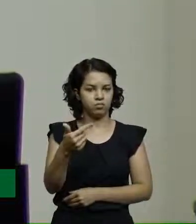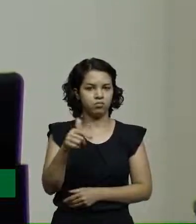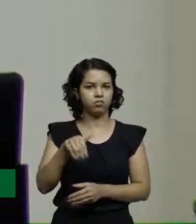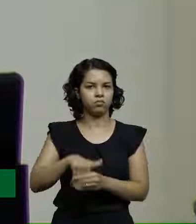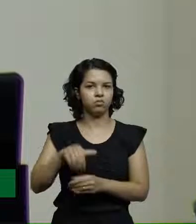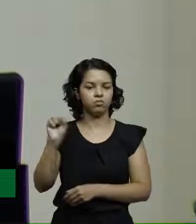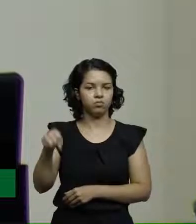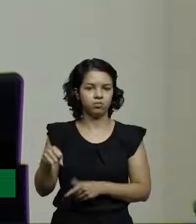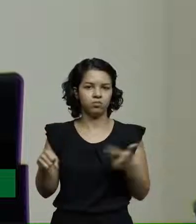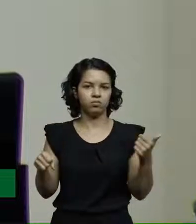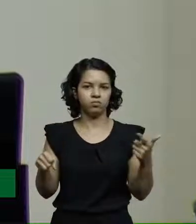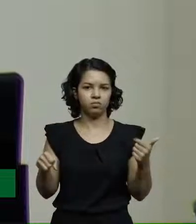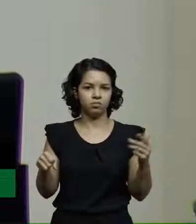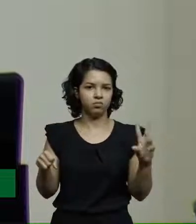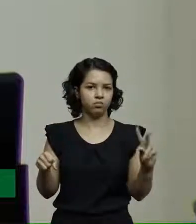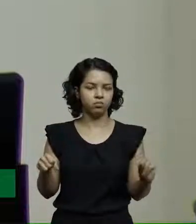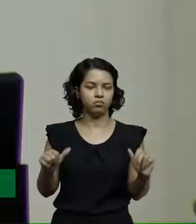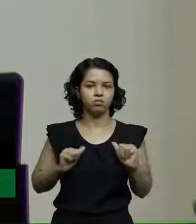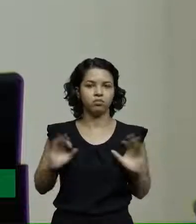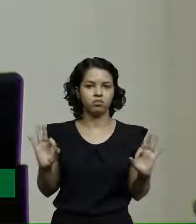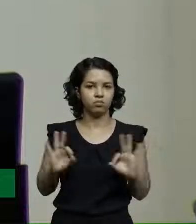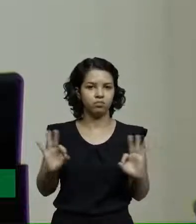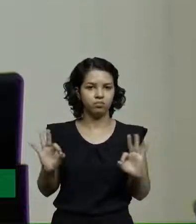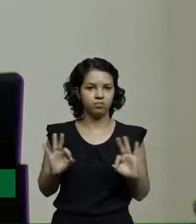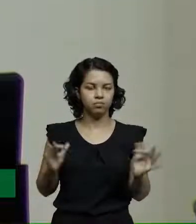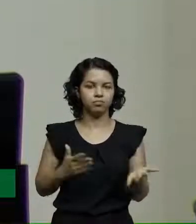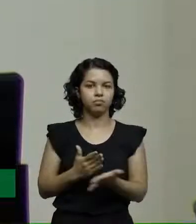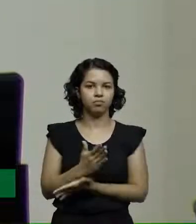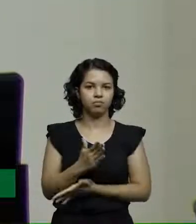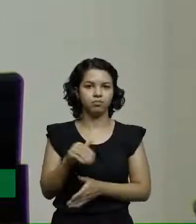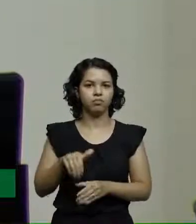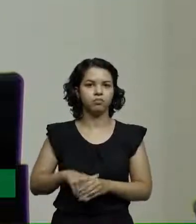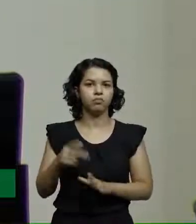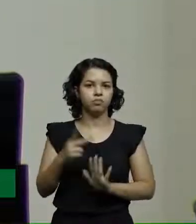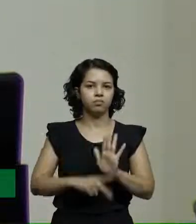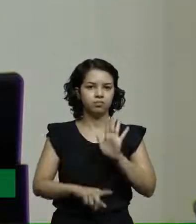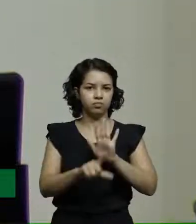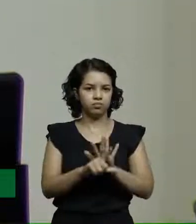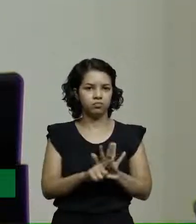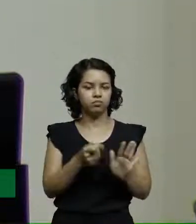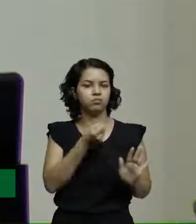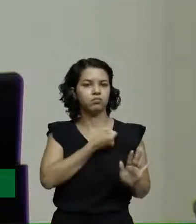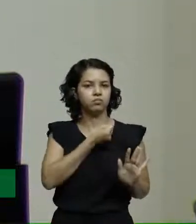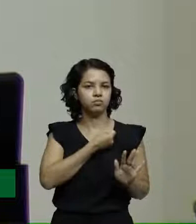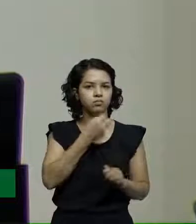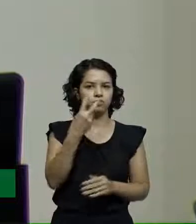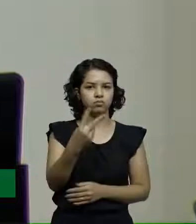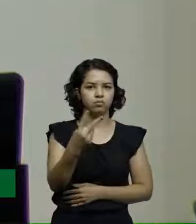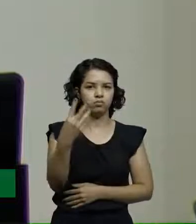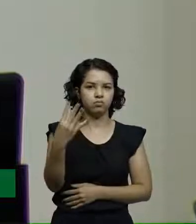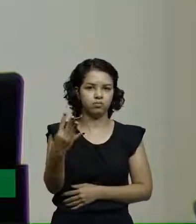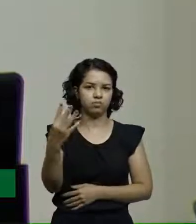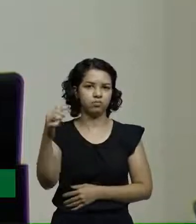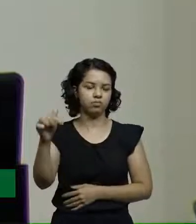não e nenhuma abstenção. Foram aprovados em turno único os projetos de lei números